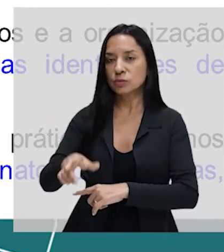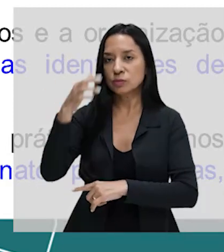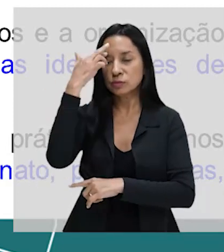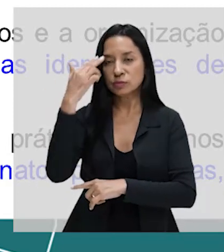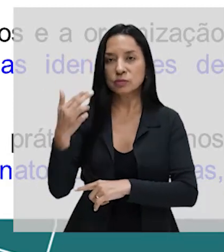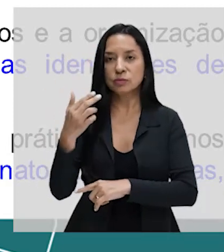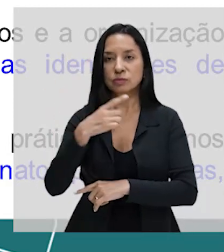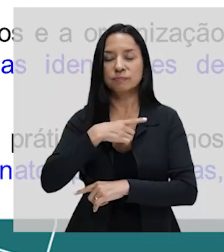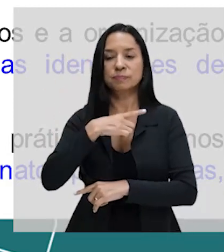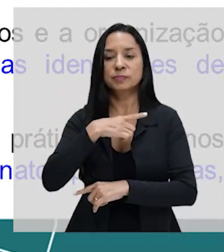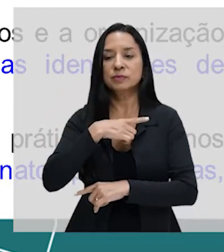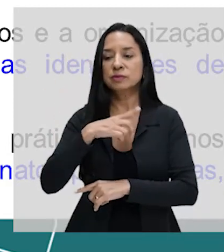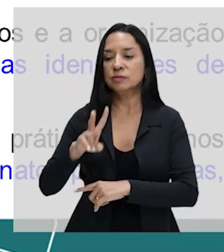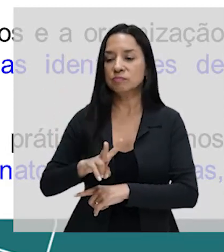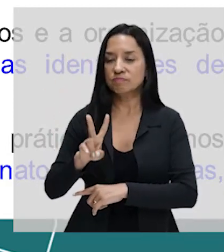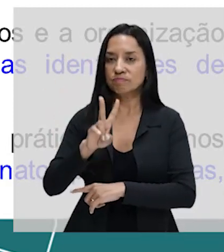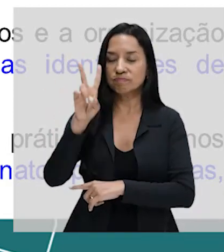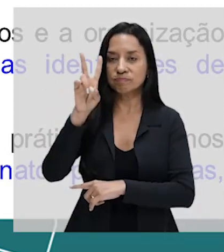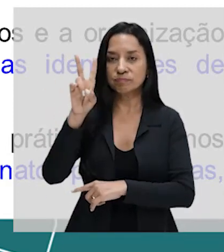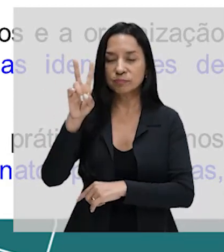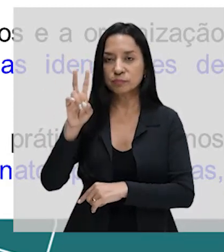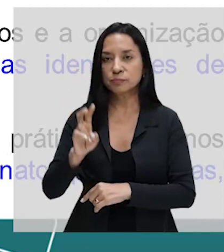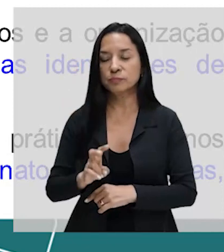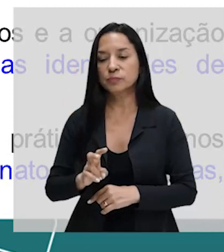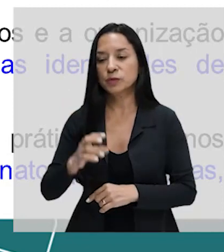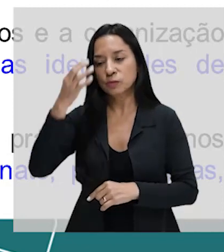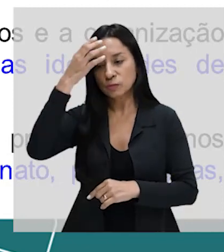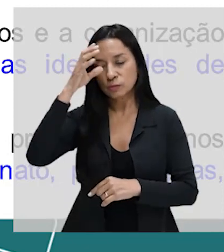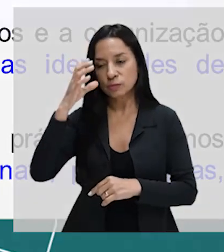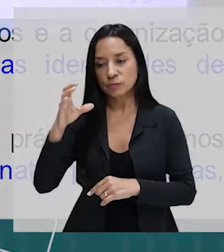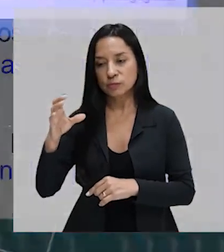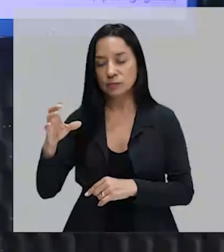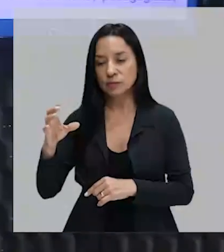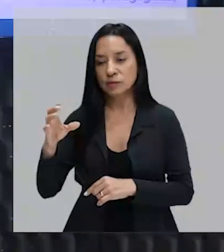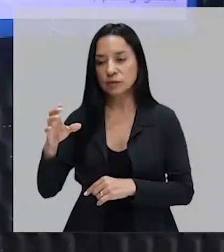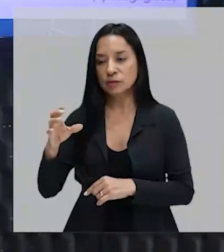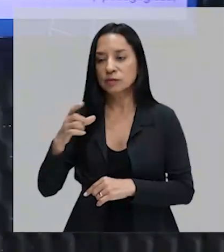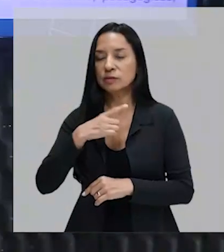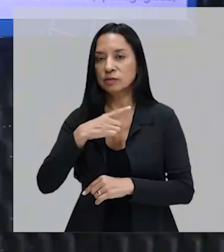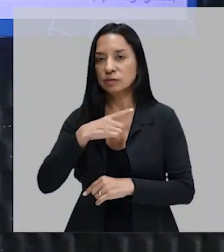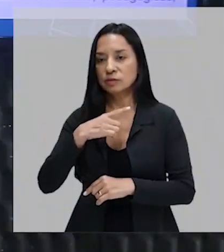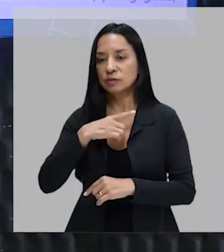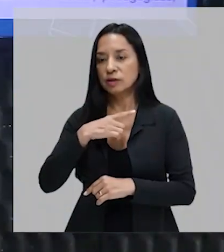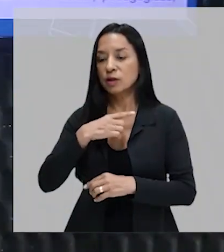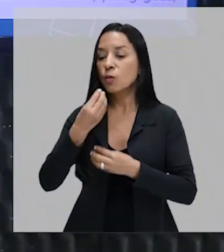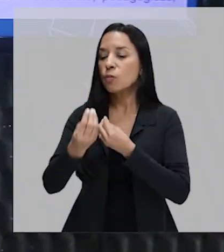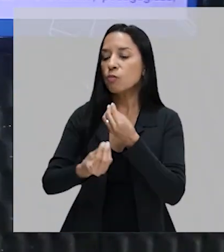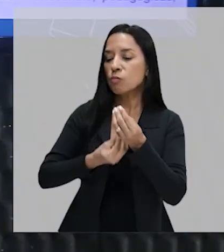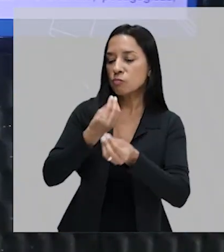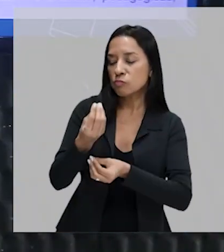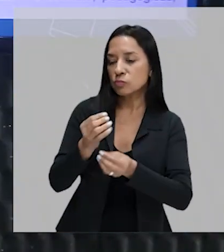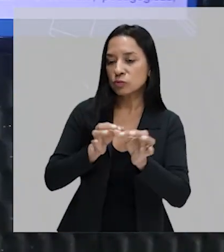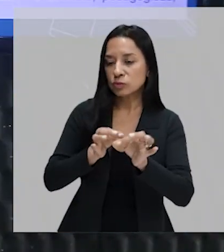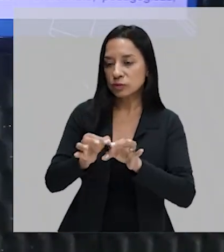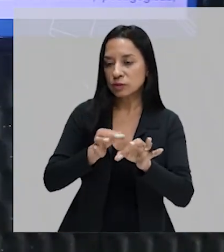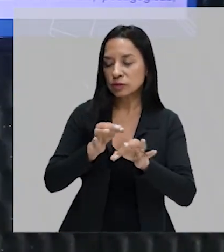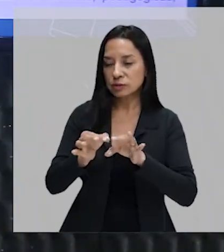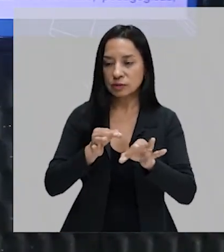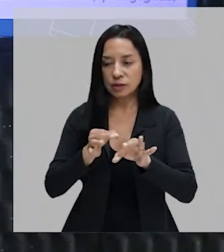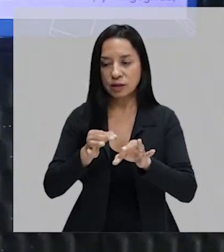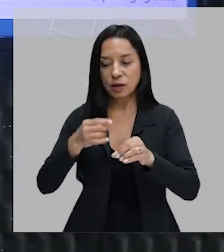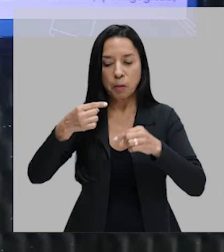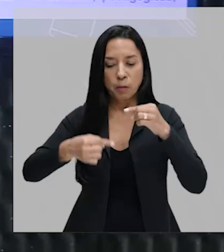históricos que tinham os seus valores culturais, que tinham a sua forma de se organizar em